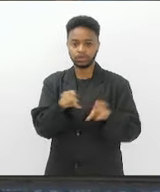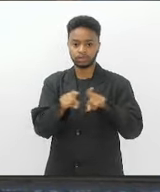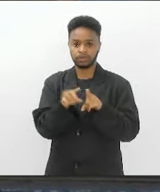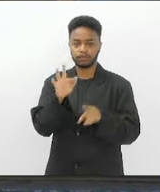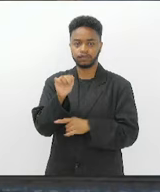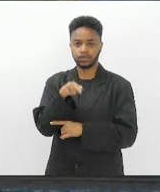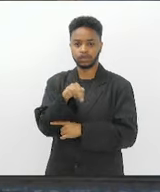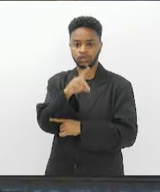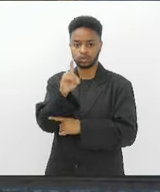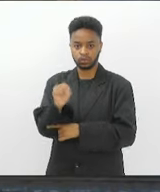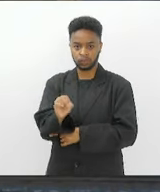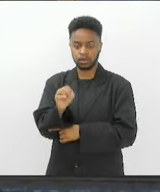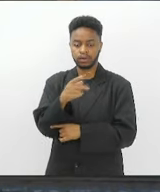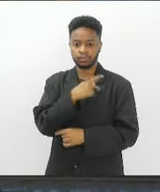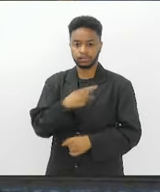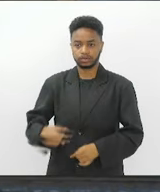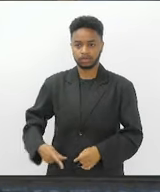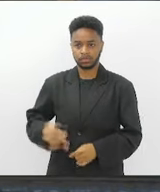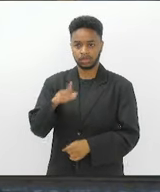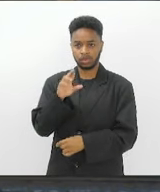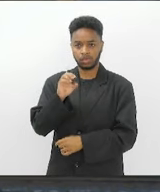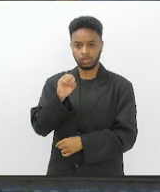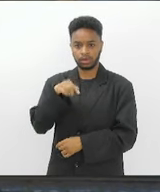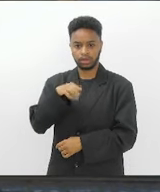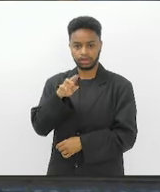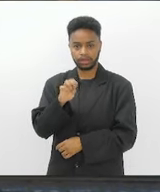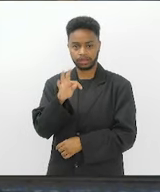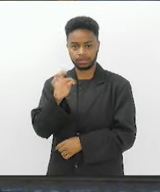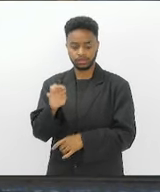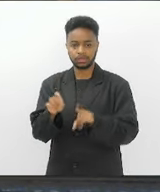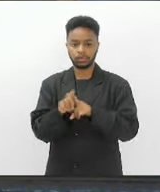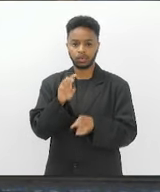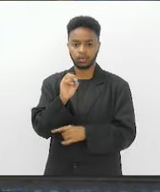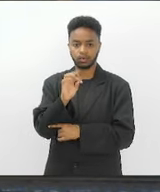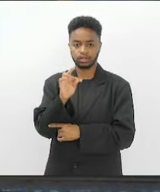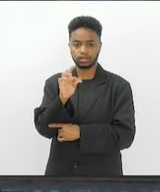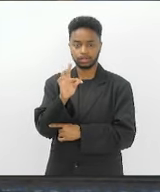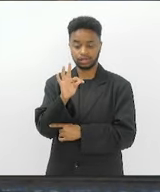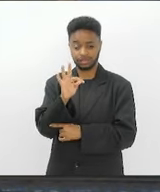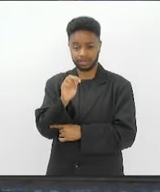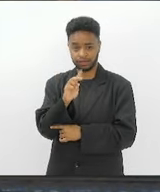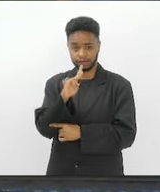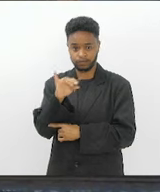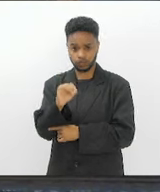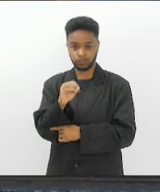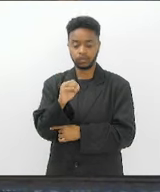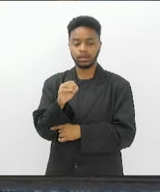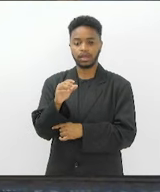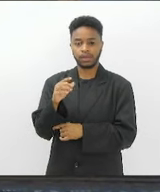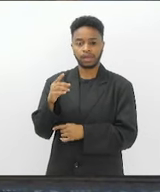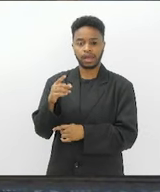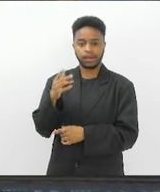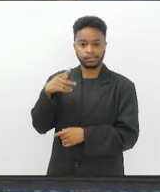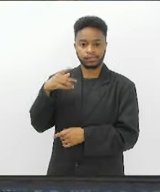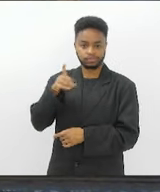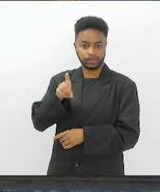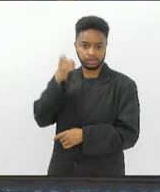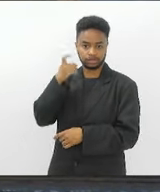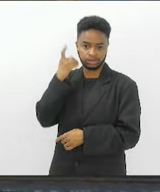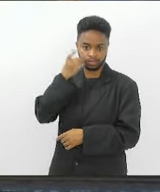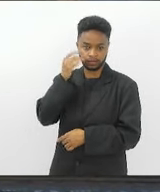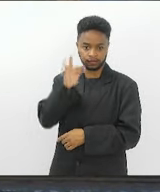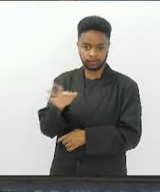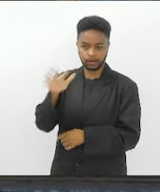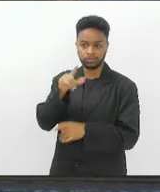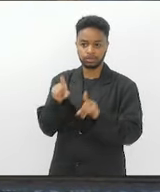presidente da Roquete Pinto, também Otávio Leite, eterno deputado federal, amigo de longa data, Carlinhos